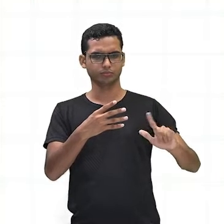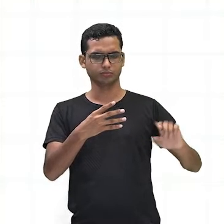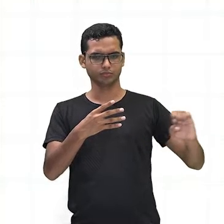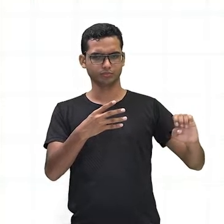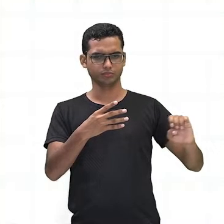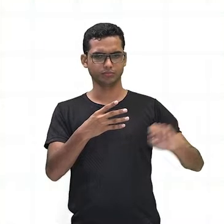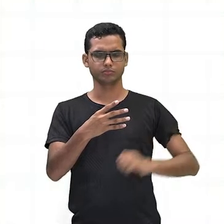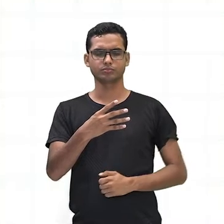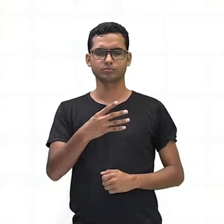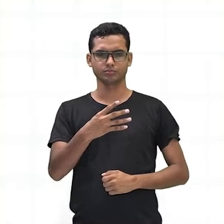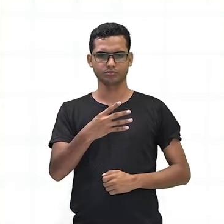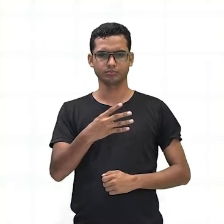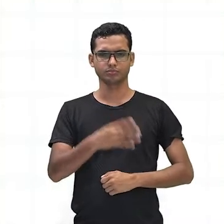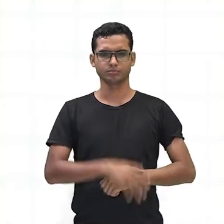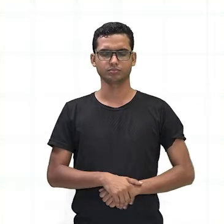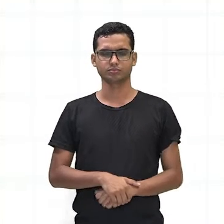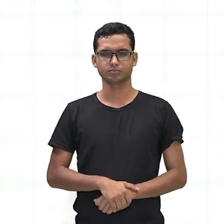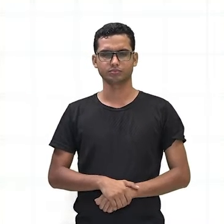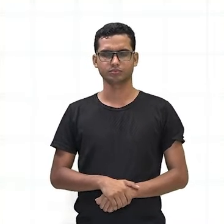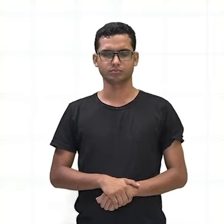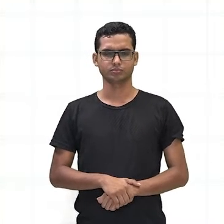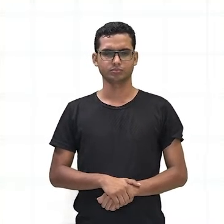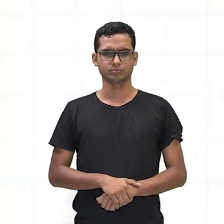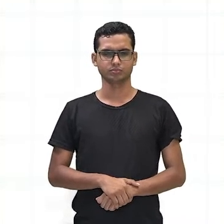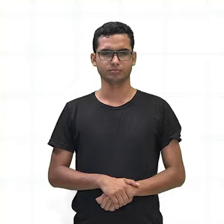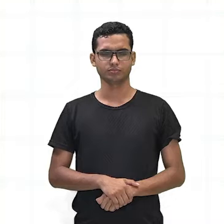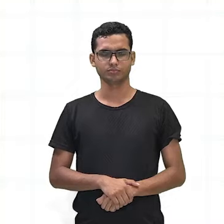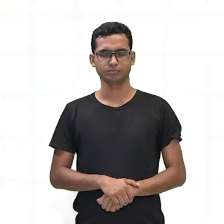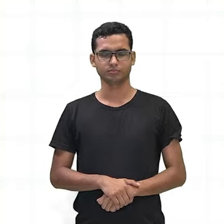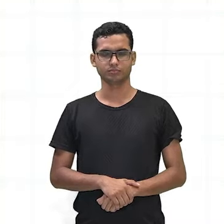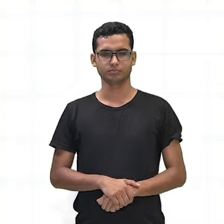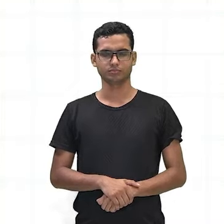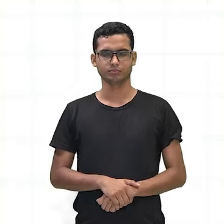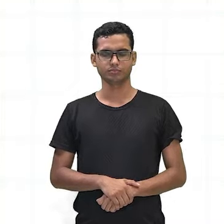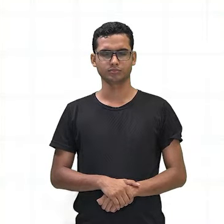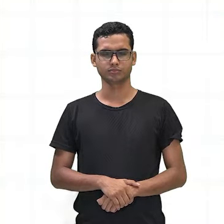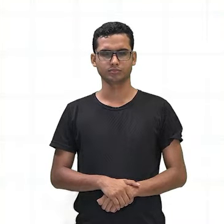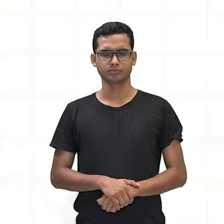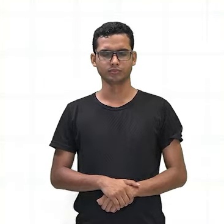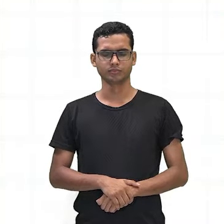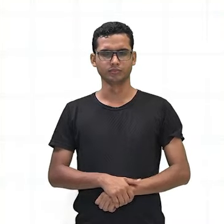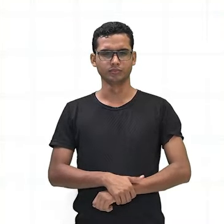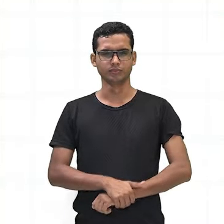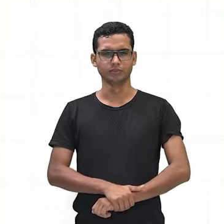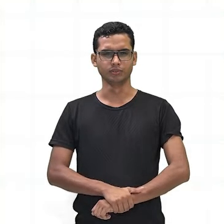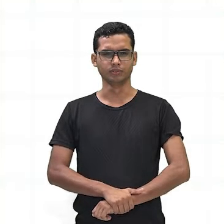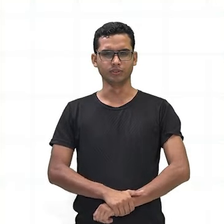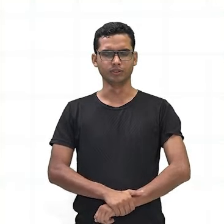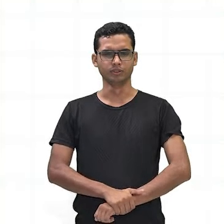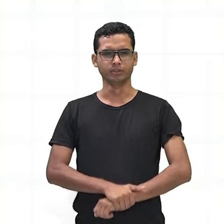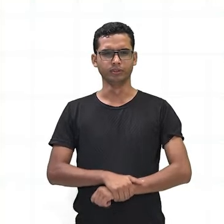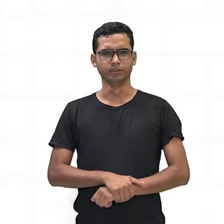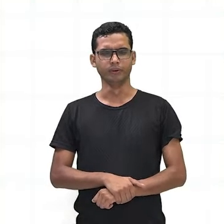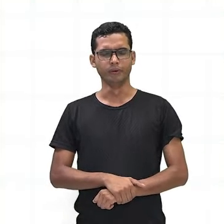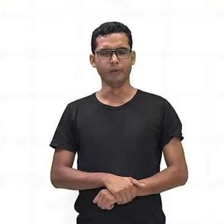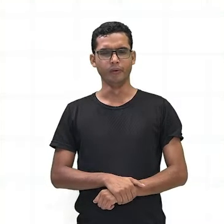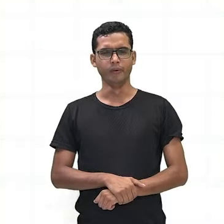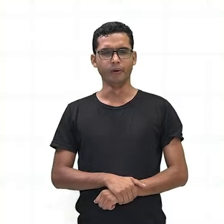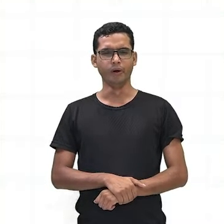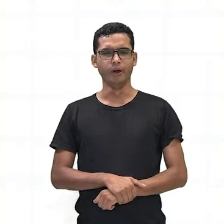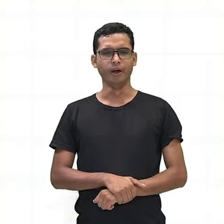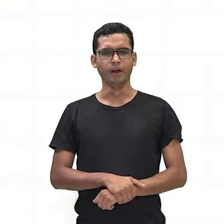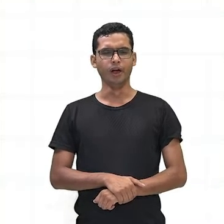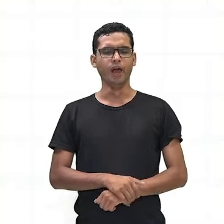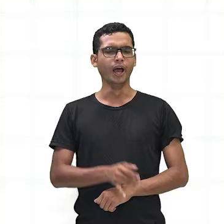Perdão. Lhe, o, ou a ele. Ele ou a ele. Então,